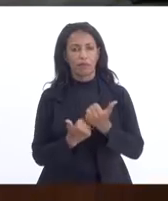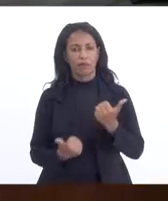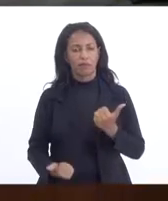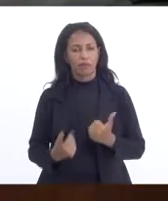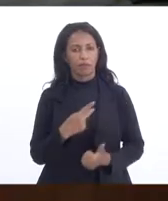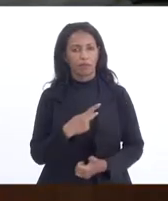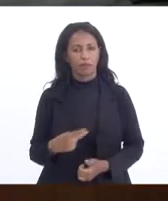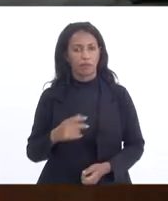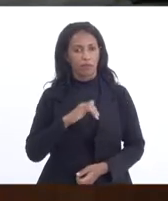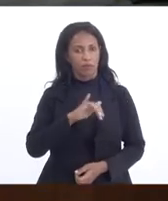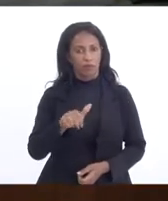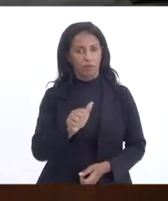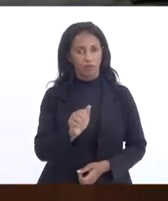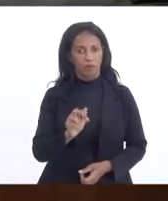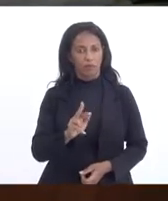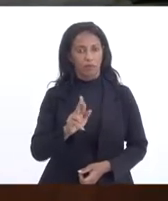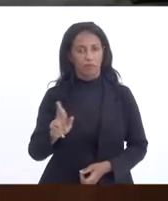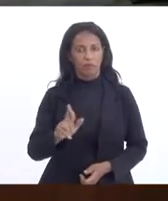vice-presidente Jair Bittencourt.